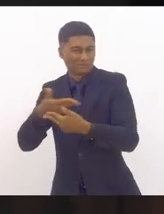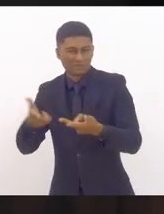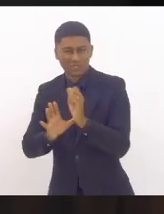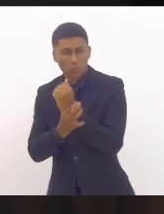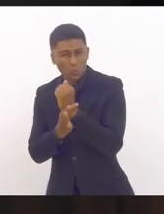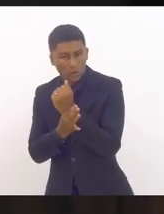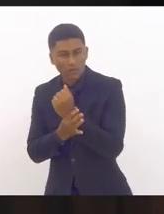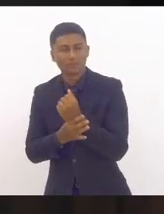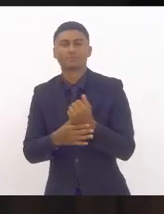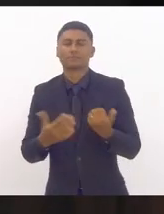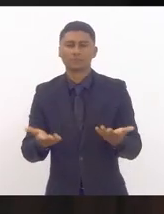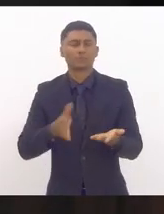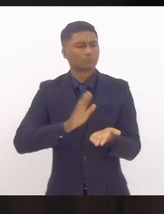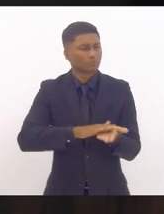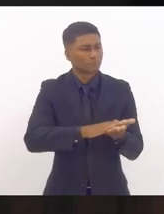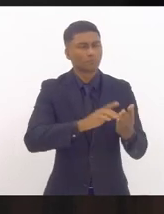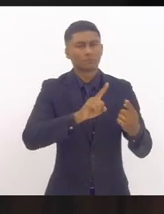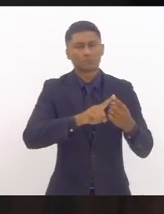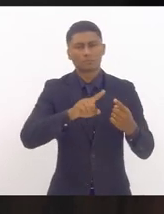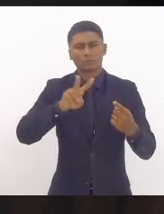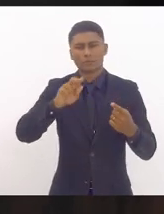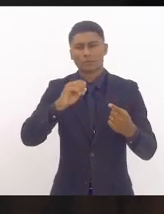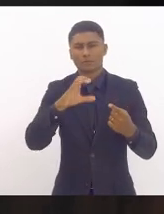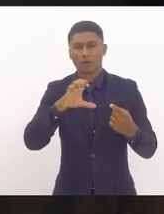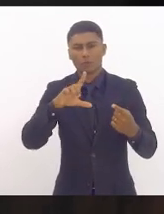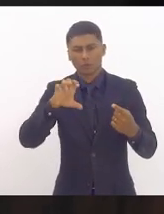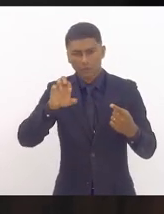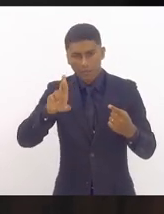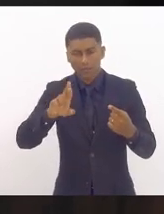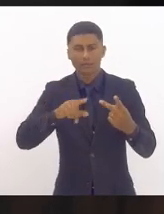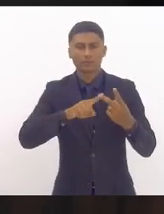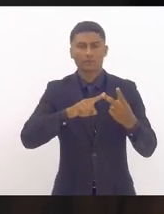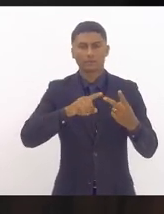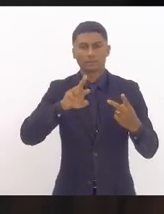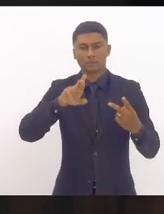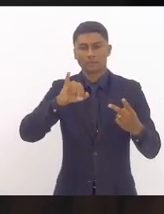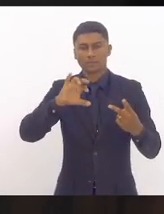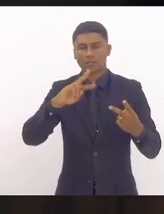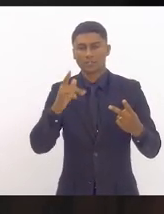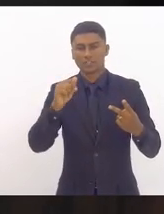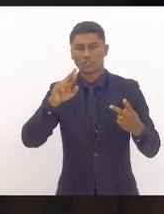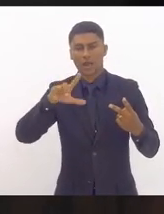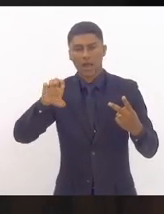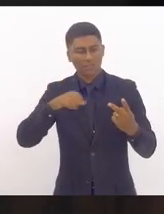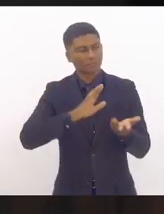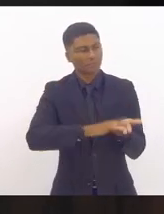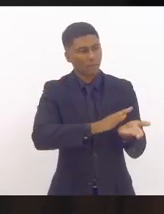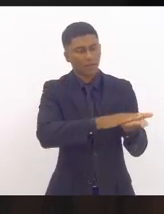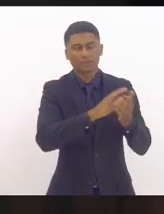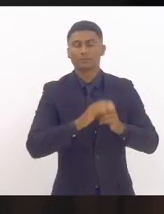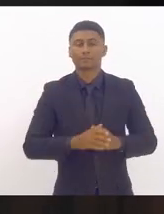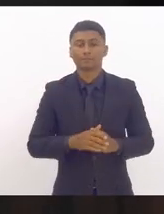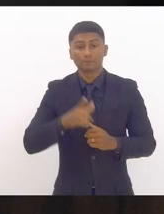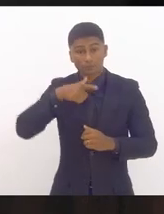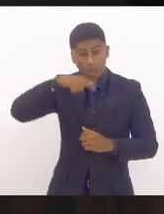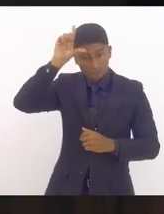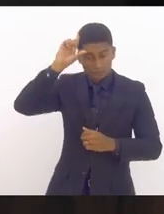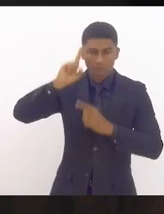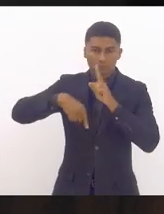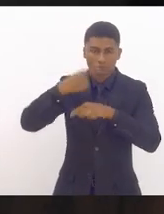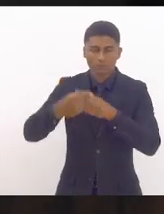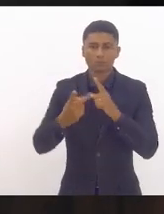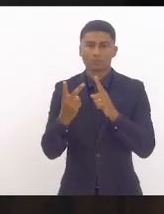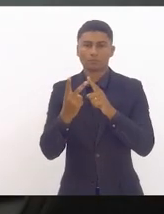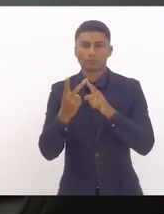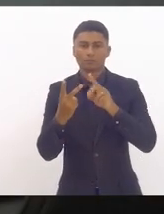Valcler, parabenizar o Richarlis e toda a equipe da Fiocruz. Deputado Luiz Paulo, seguida a deputada Renata